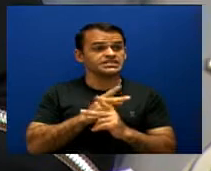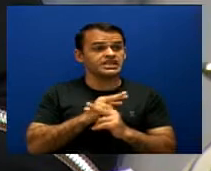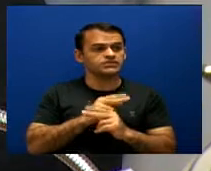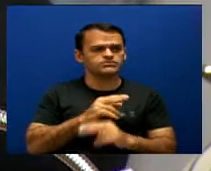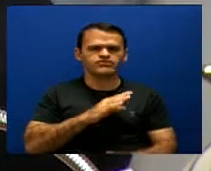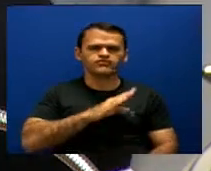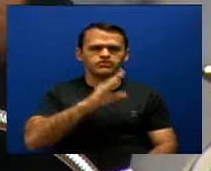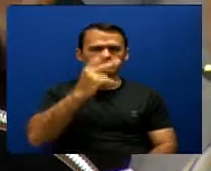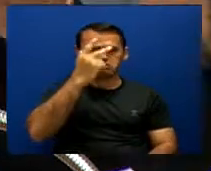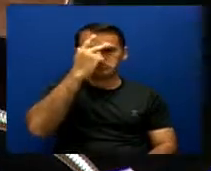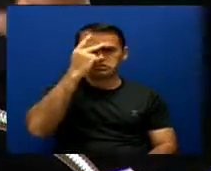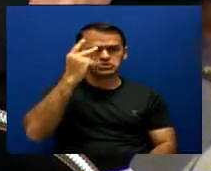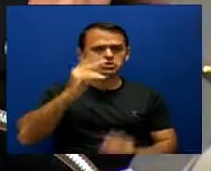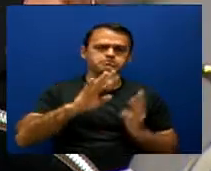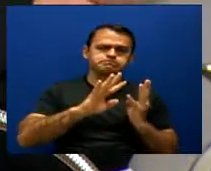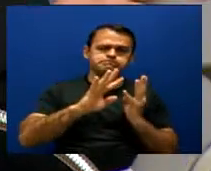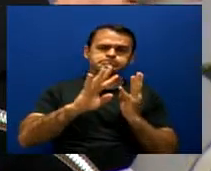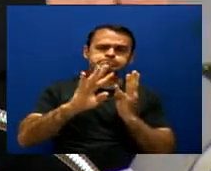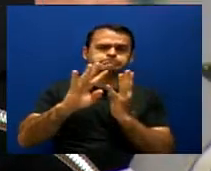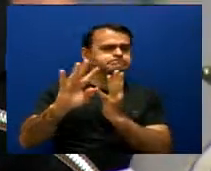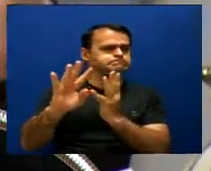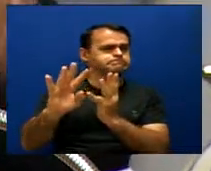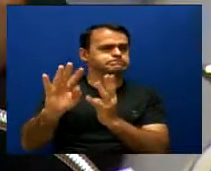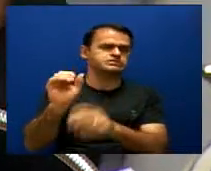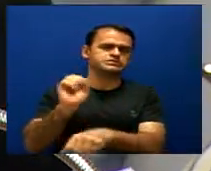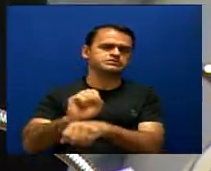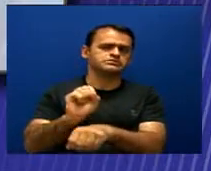pessoas no corredor, não sei como que está agora.